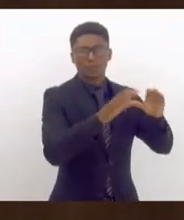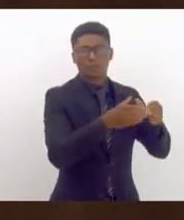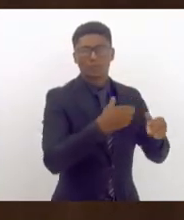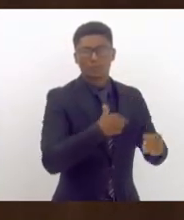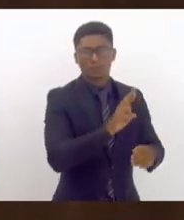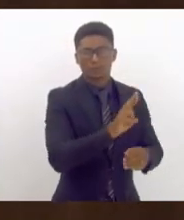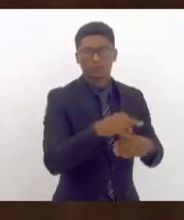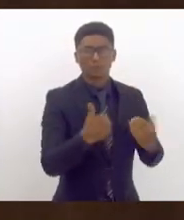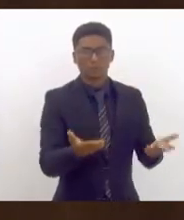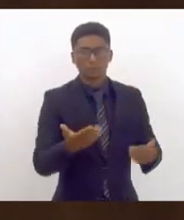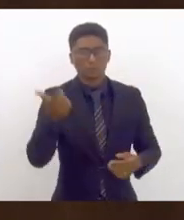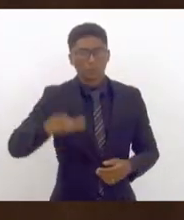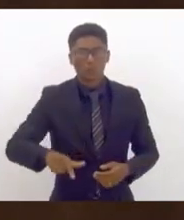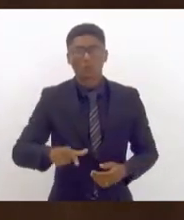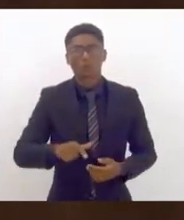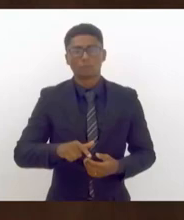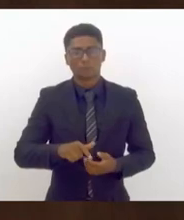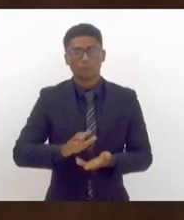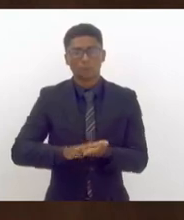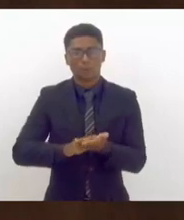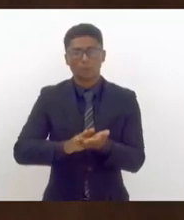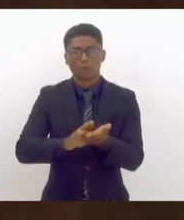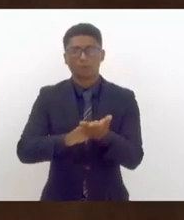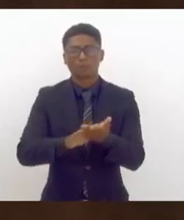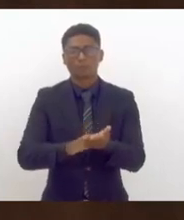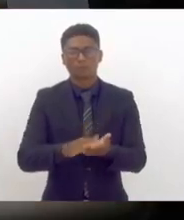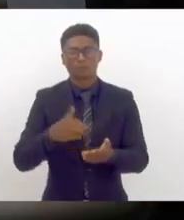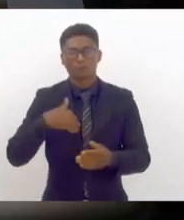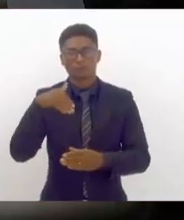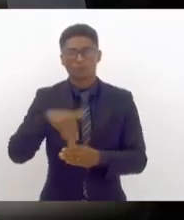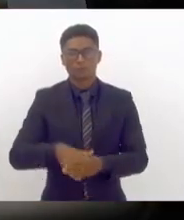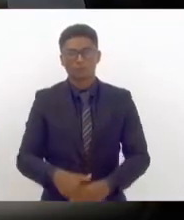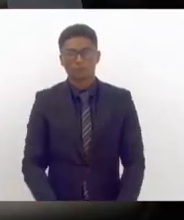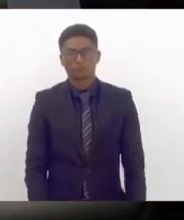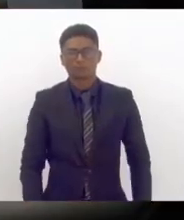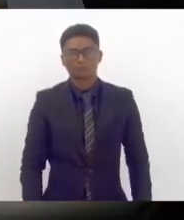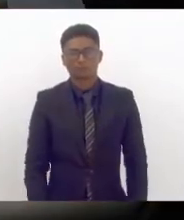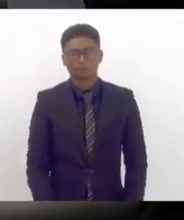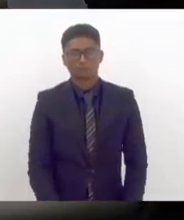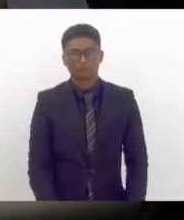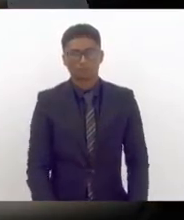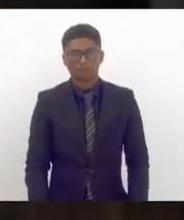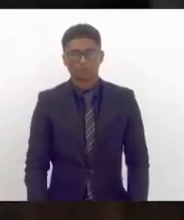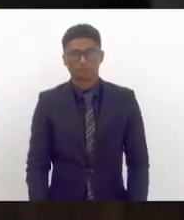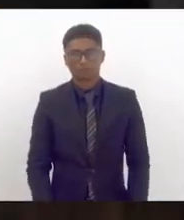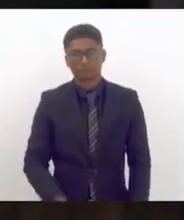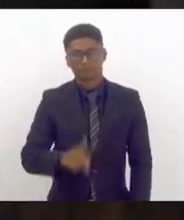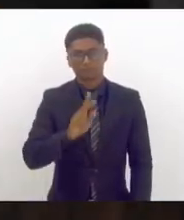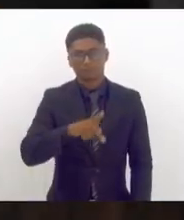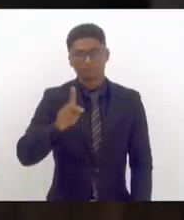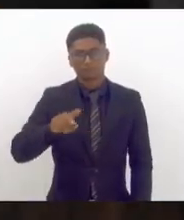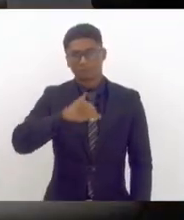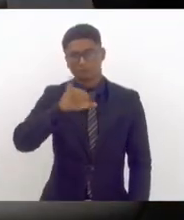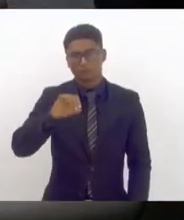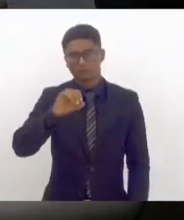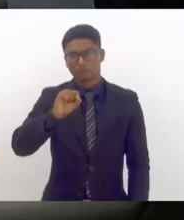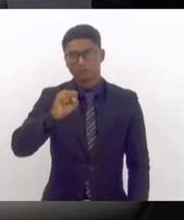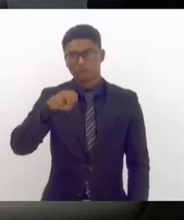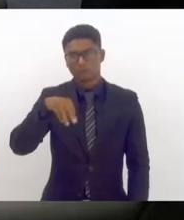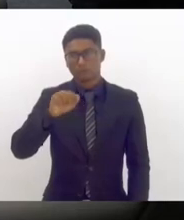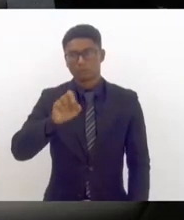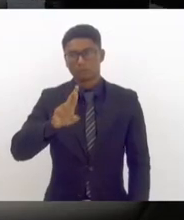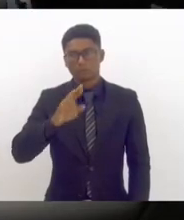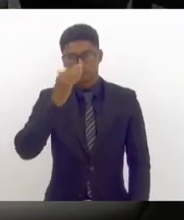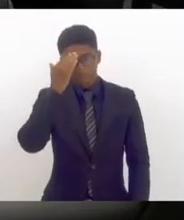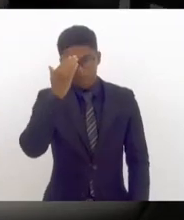uma vez, parabenizar e encaminhar aqui esse voto. Deputado professor Josemar. Obrigado, presidenta. Tia